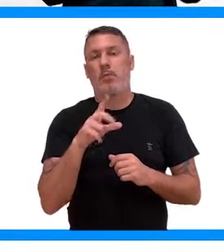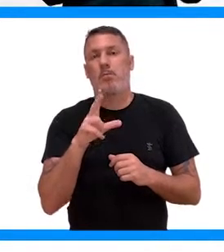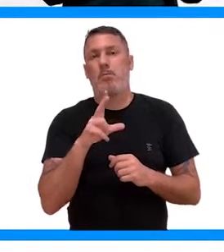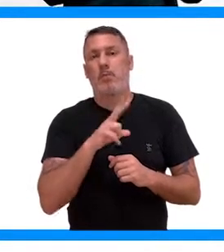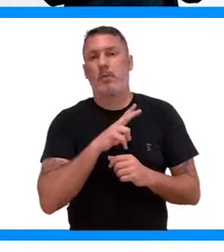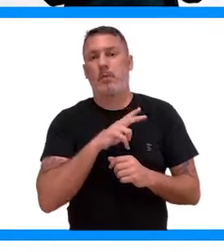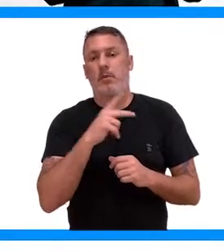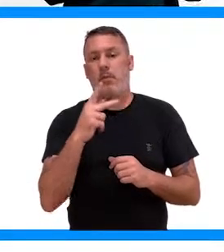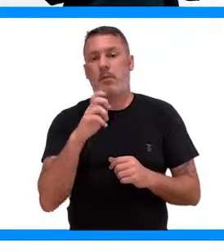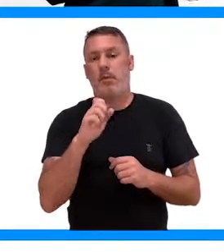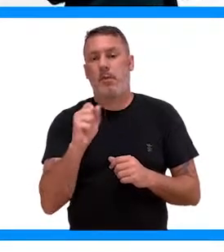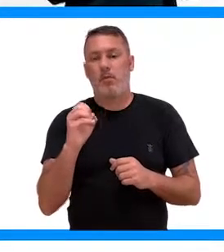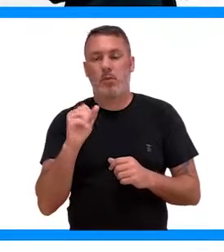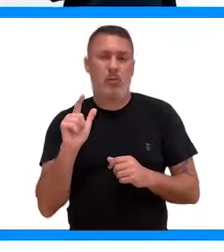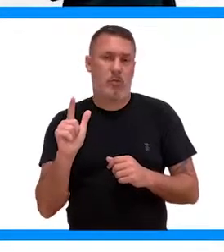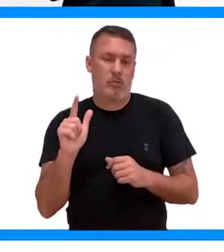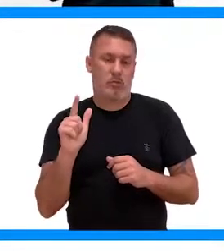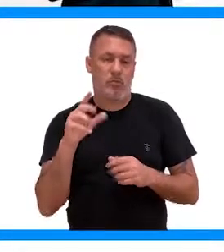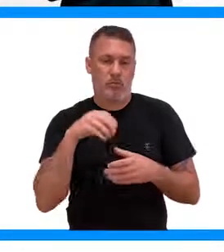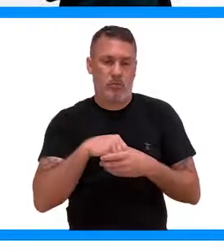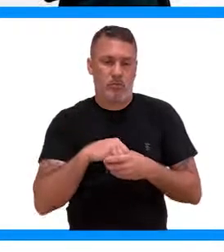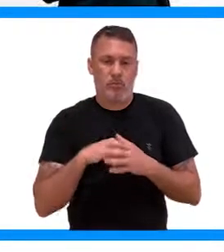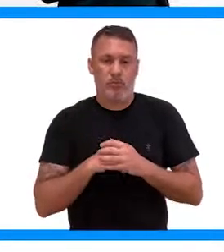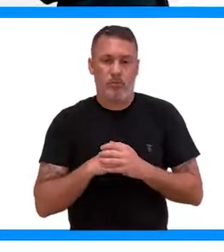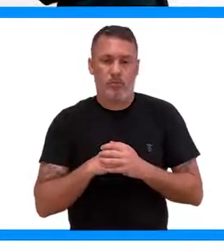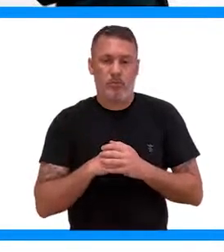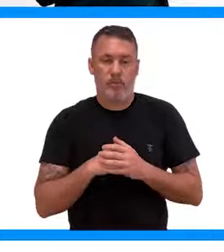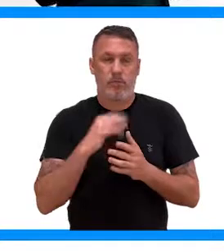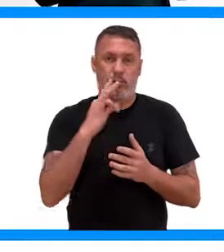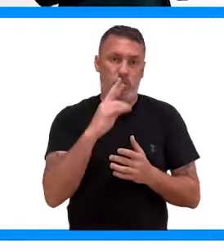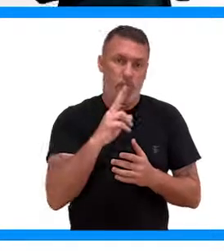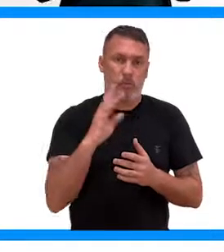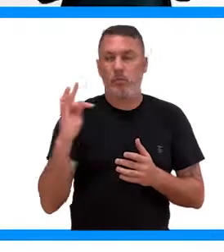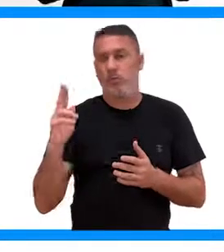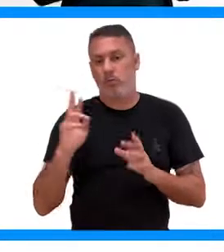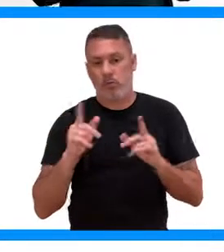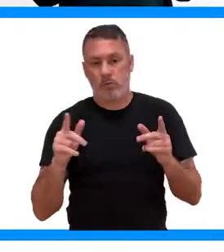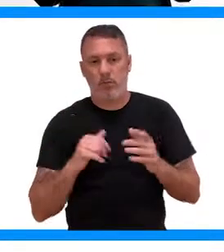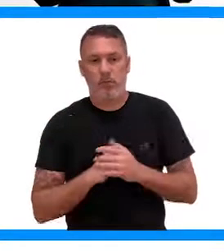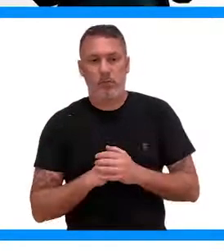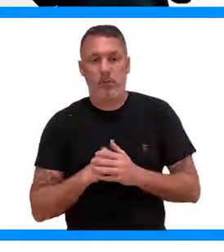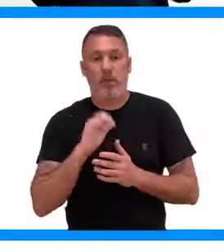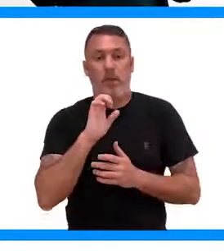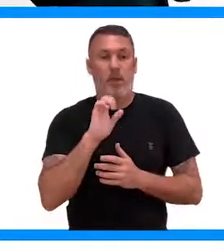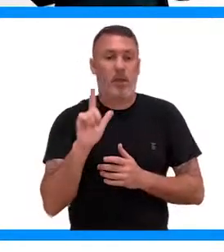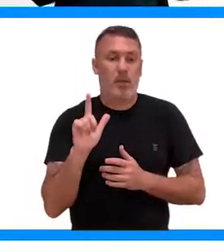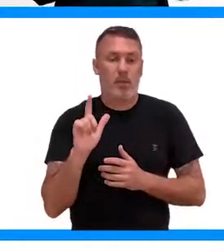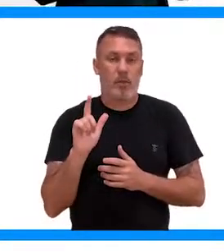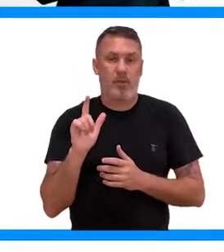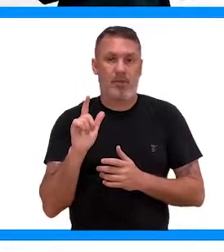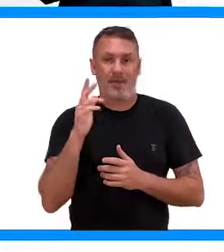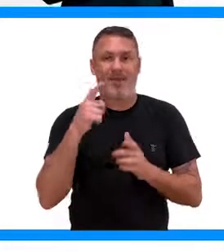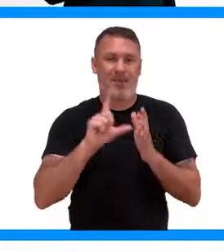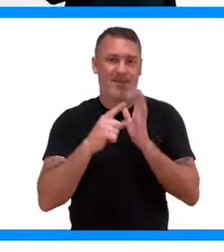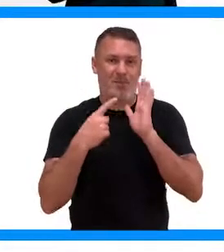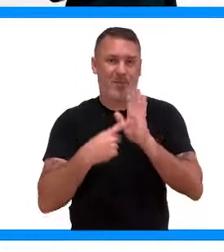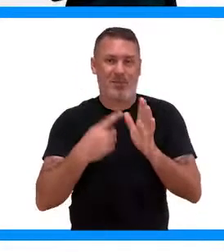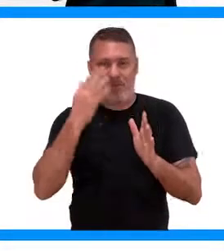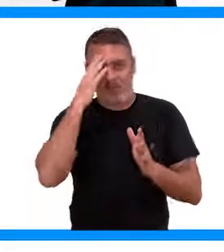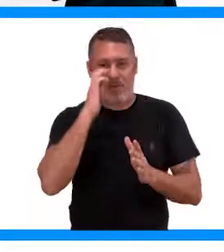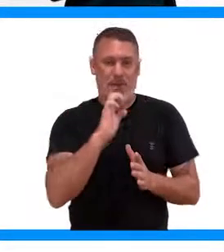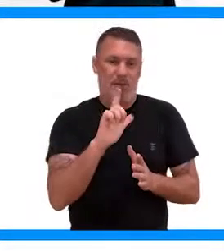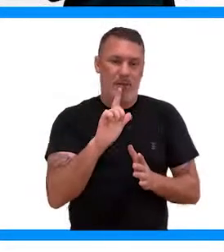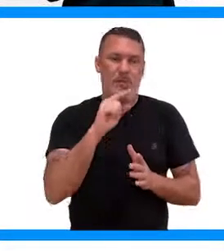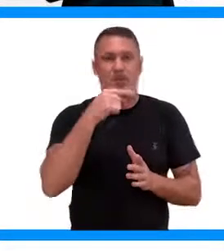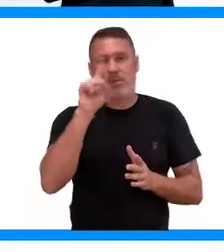tilde, pronome personal. Então, tu com acento é o pronome pessoal. Tu, pessoa com quem eu falo. Ele, que é o do exemplo que